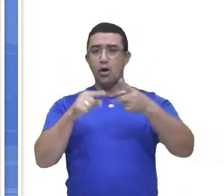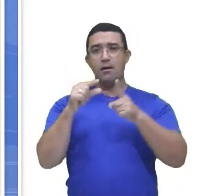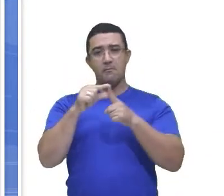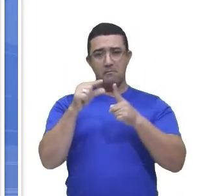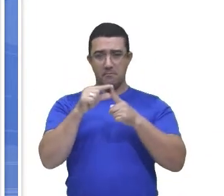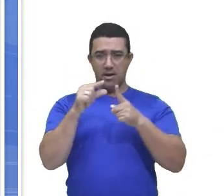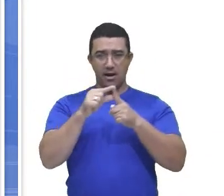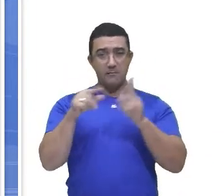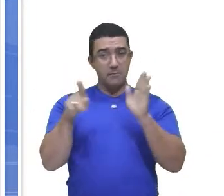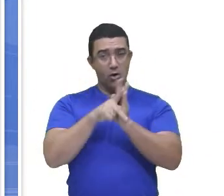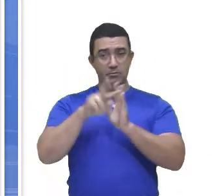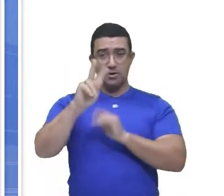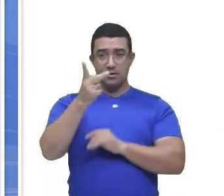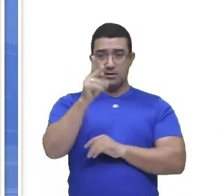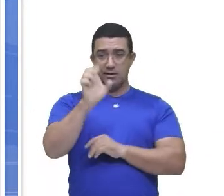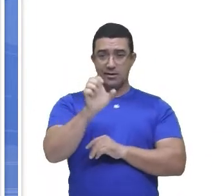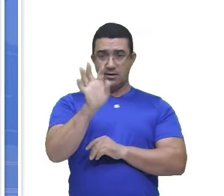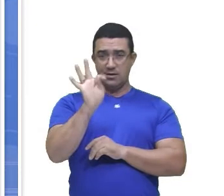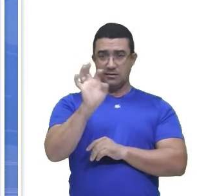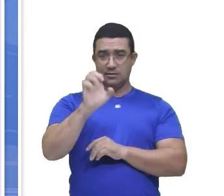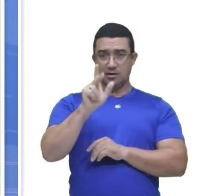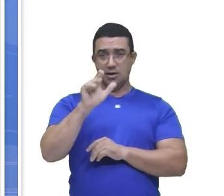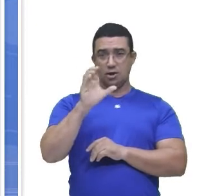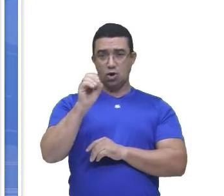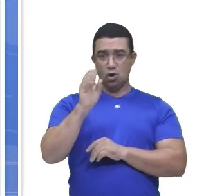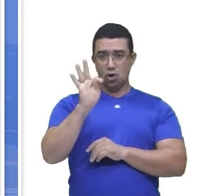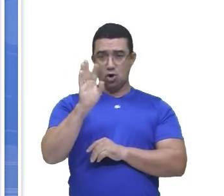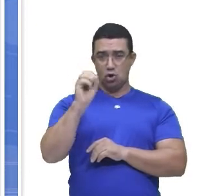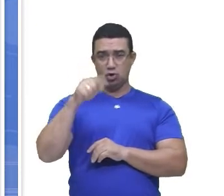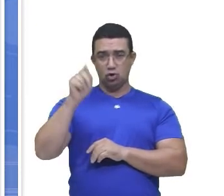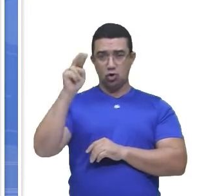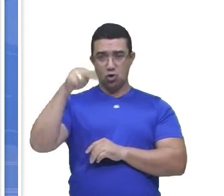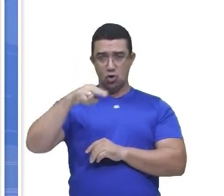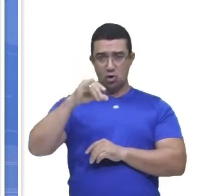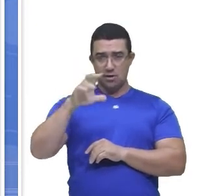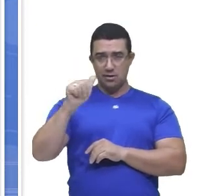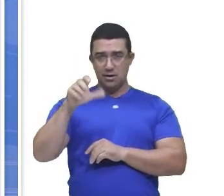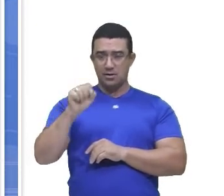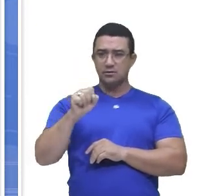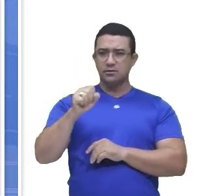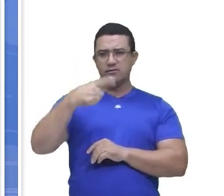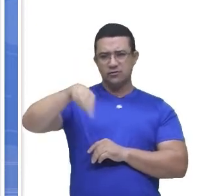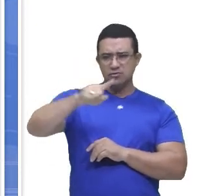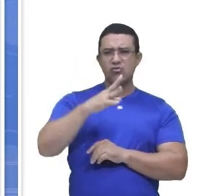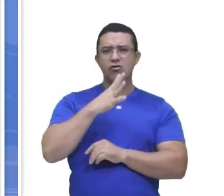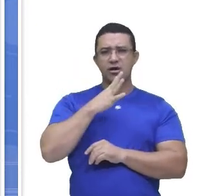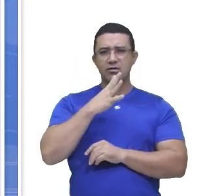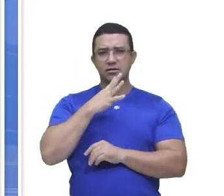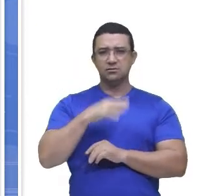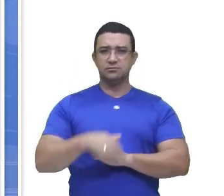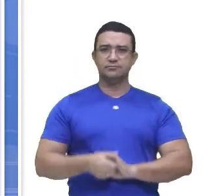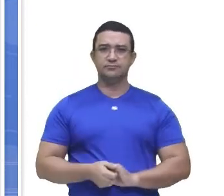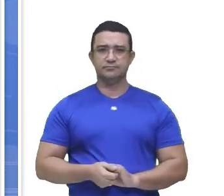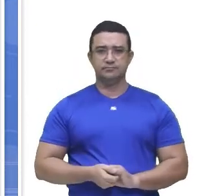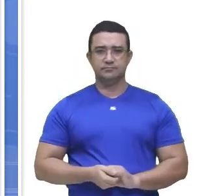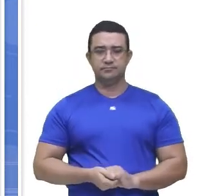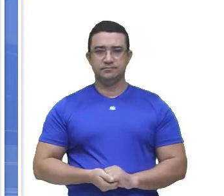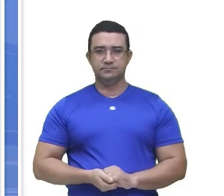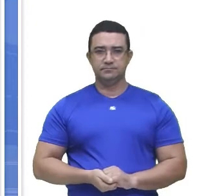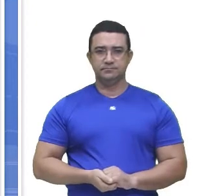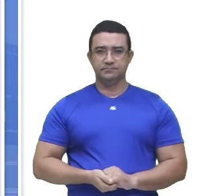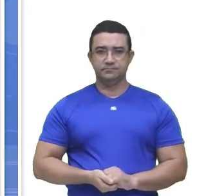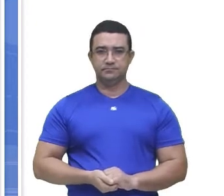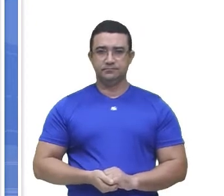contém duas palavras heterotônicas que são conhecidas, né? A. La vida es una